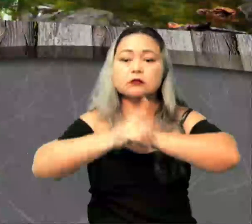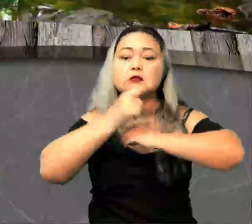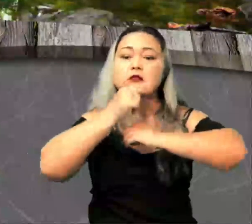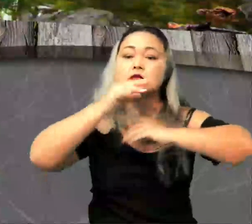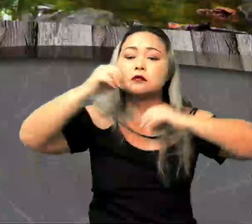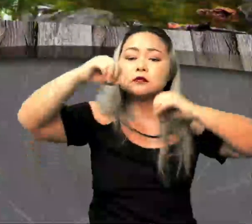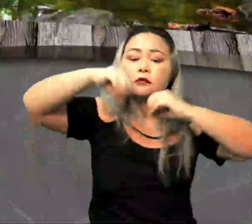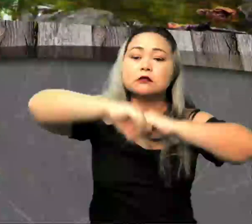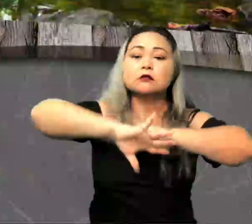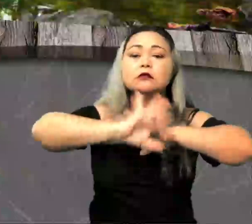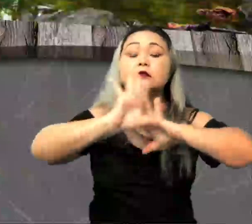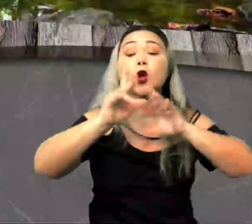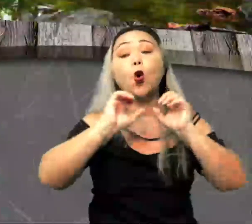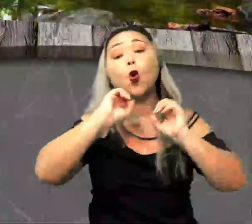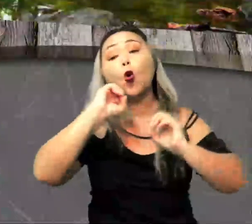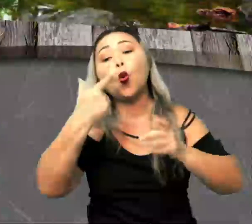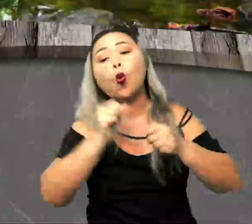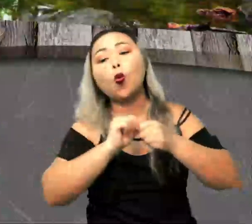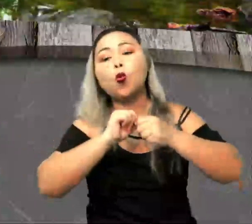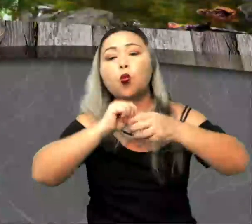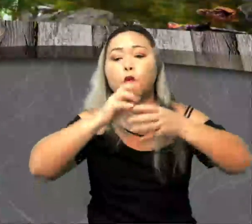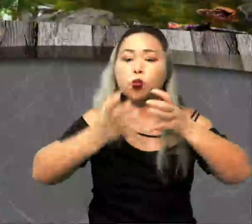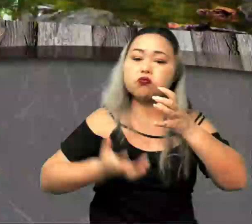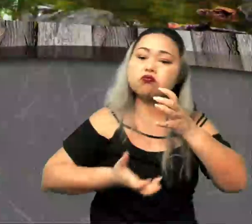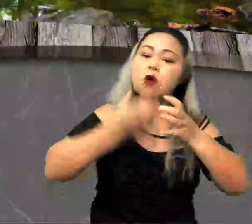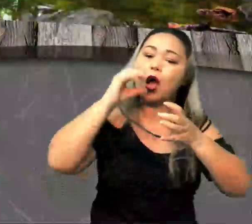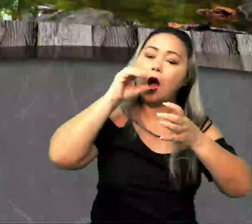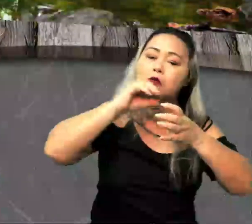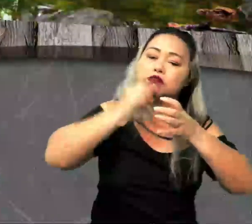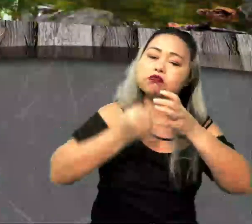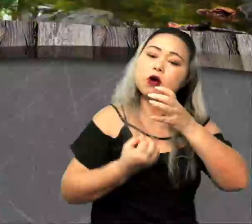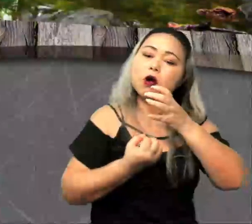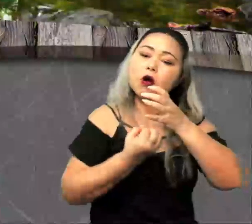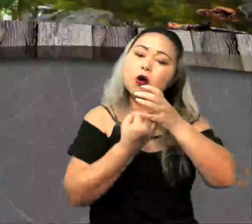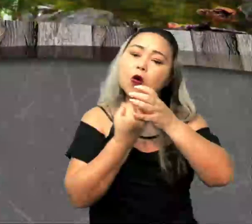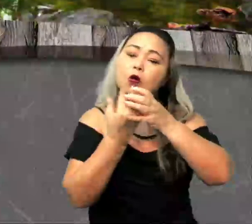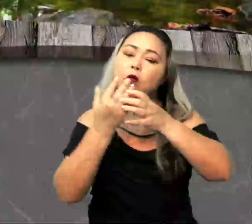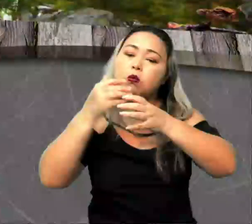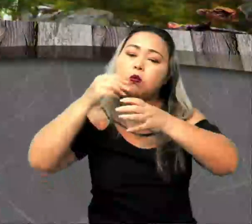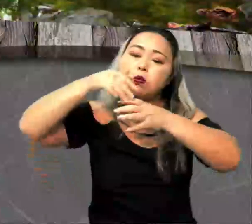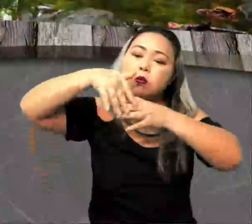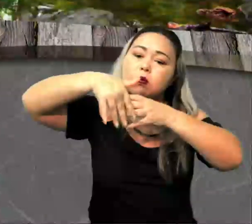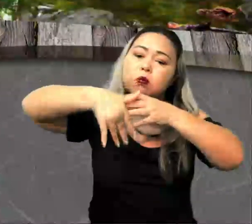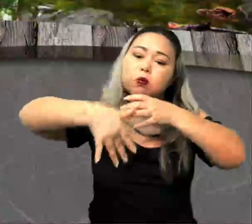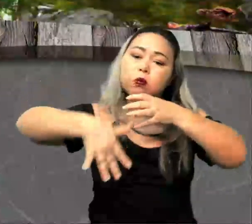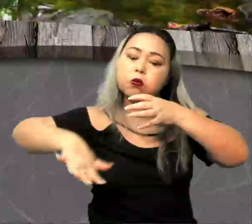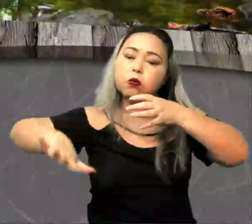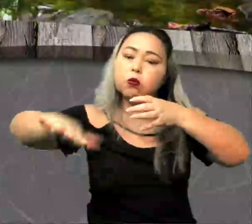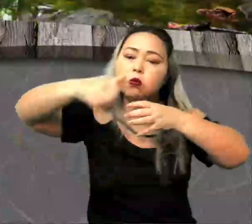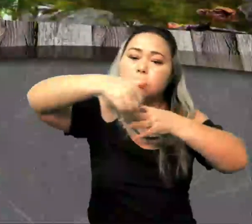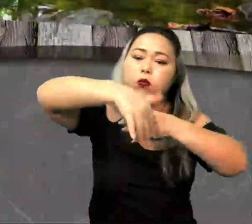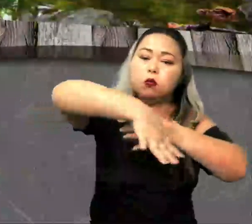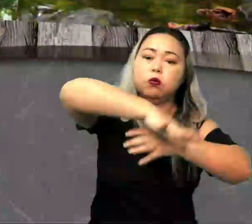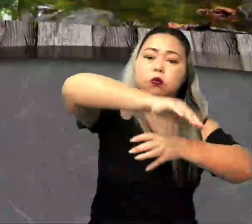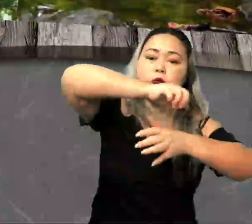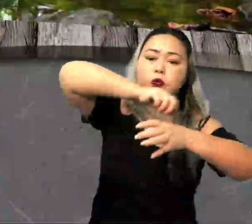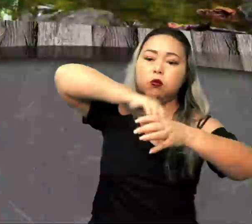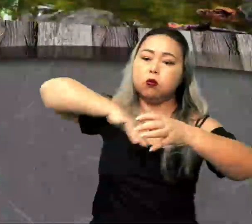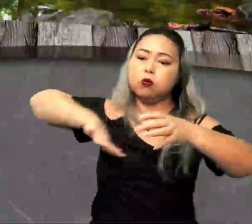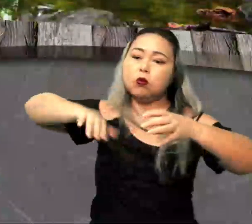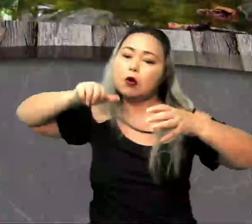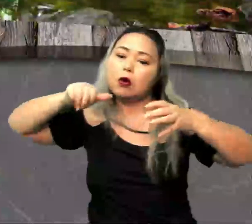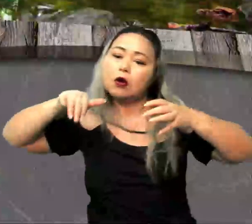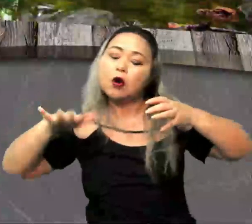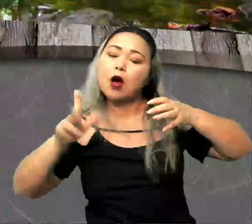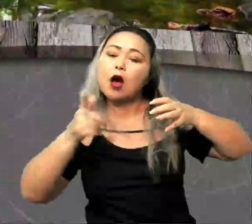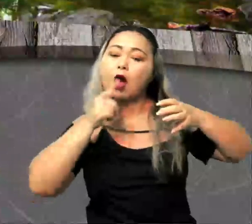naquele caldo, naquela sopa, né, aquecida ali, que se formou pelo acúmulo das águas, ou seja, na própria superfície da